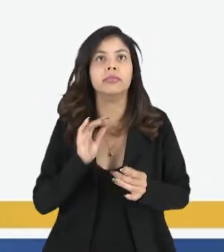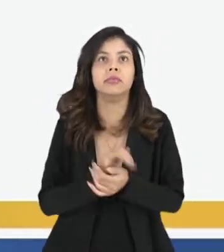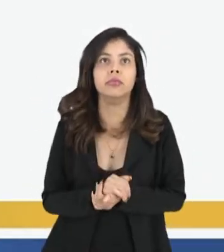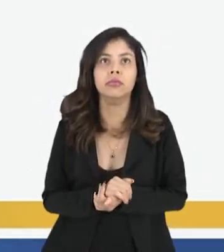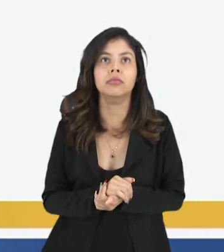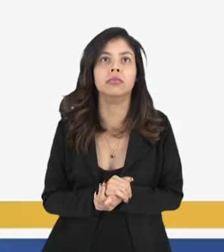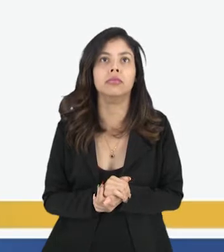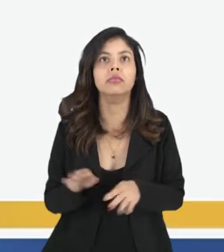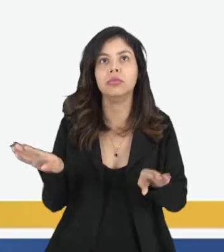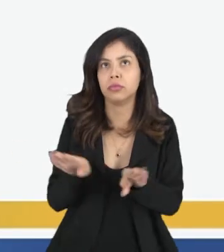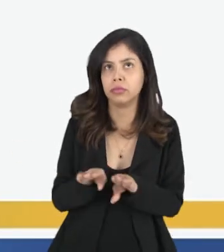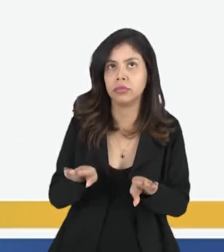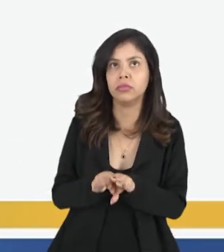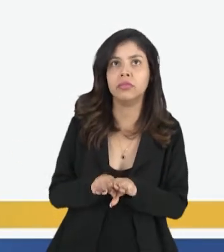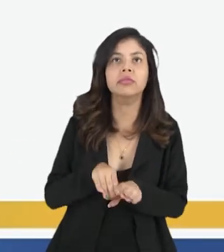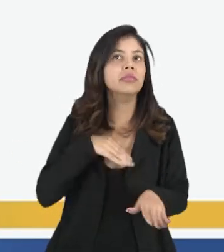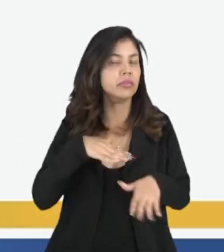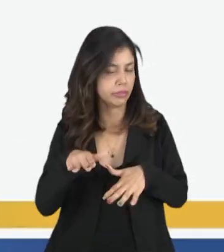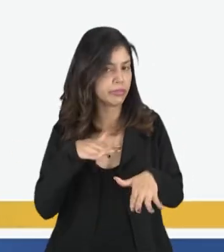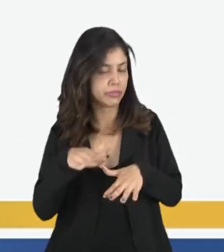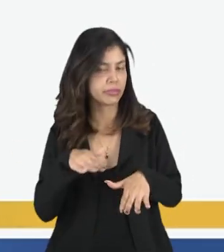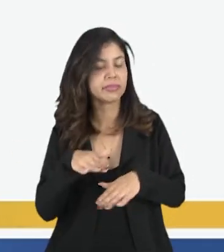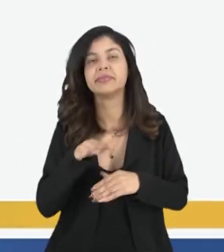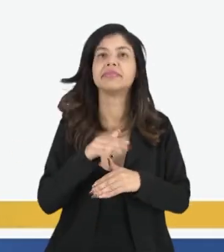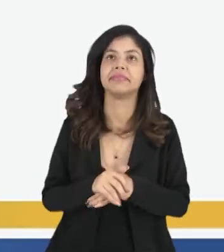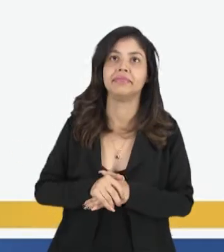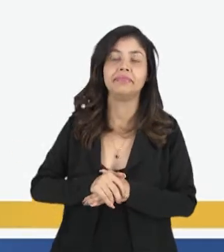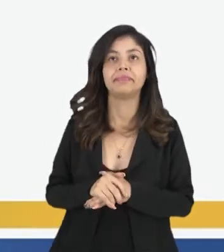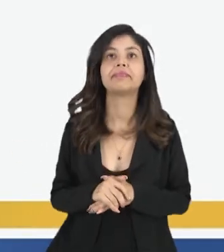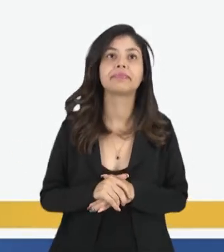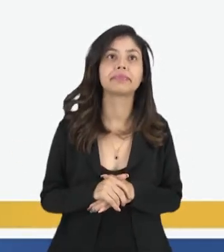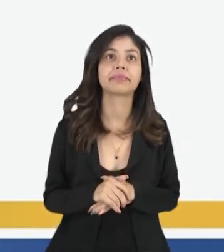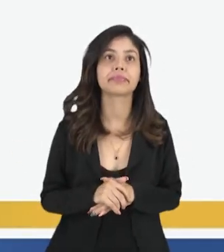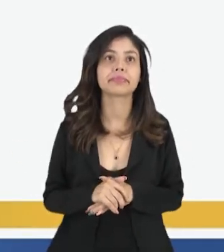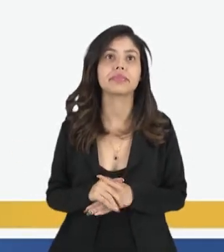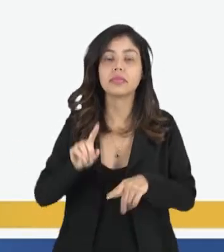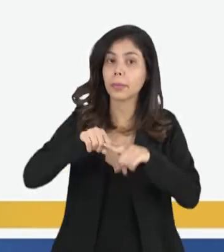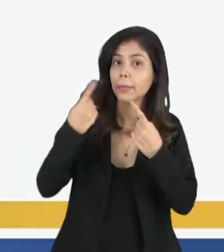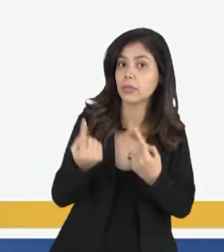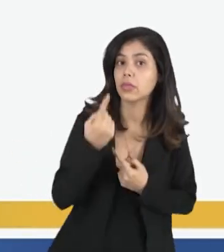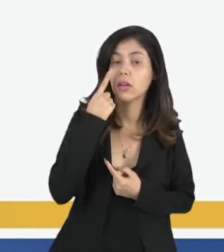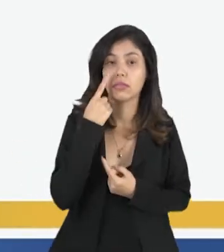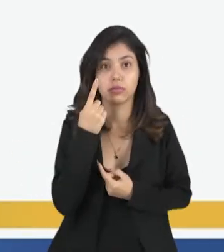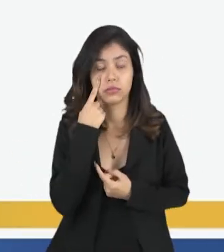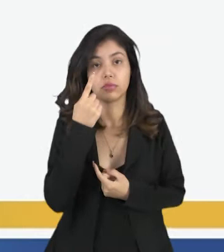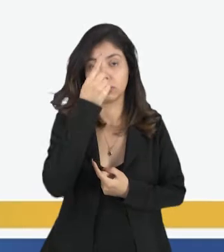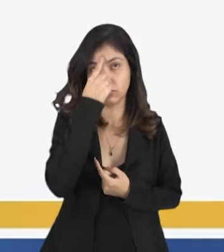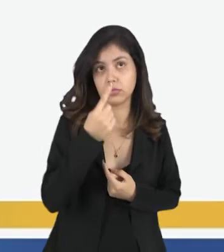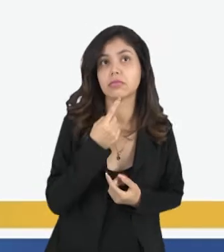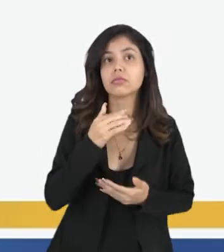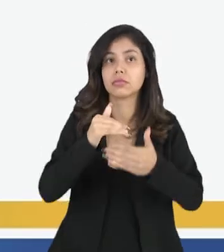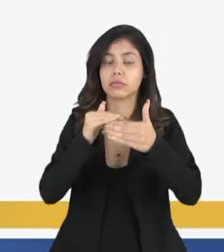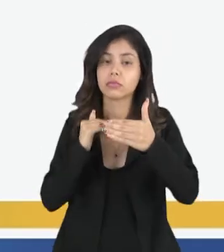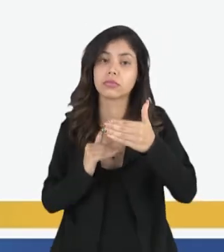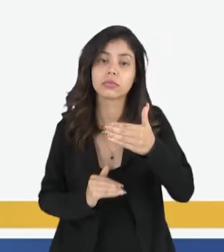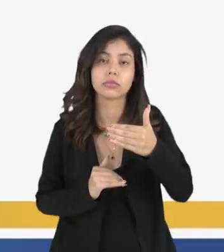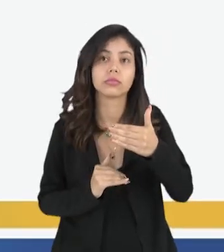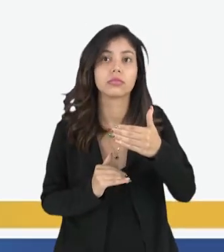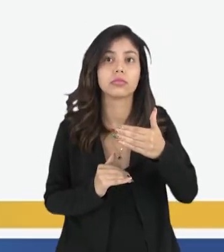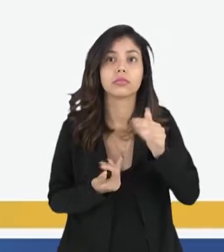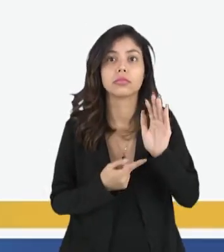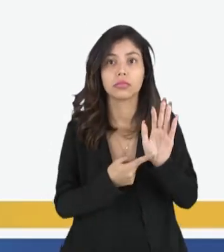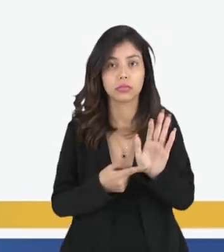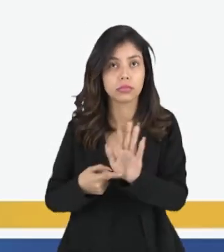veículo e também a classificação de seus movimentos. Mais uma vez, a figura aí abaixo que vocês estão vendo, ela